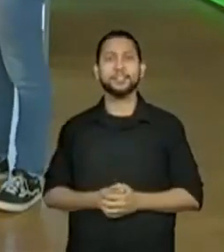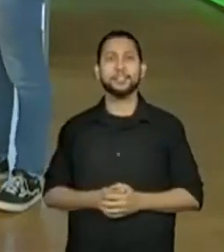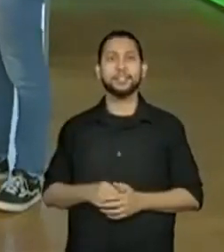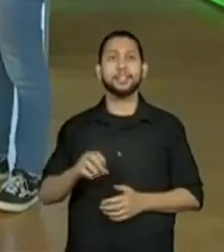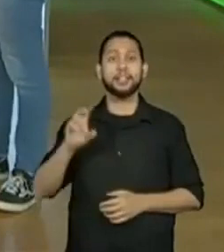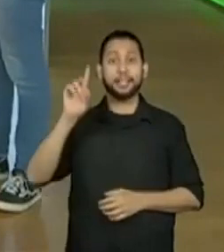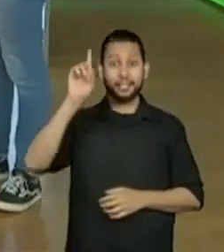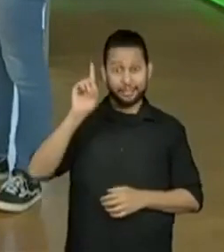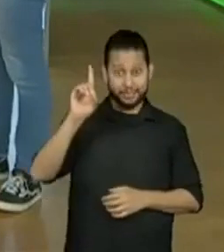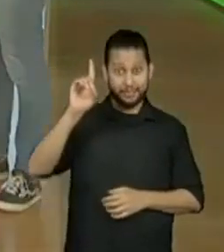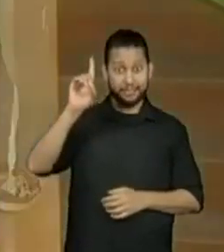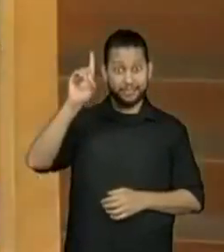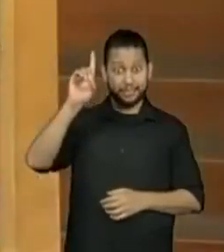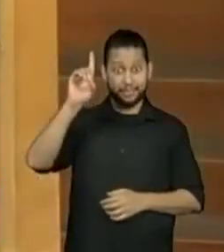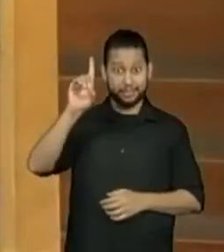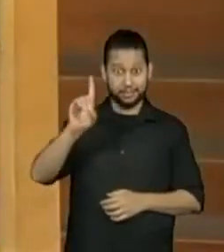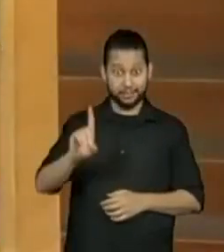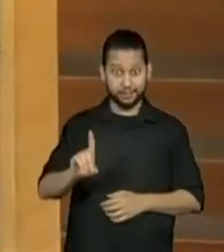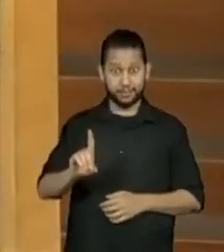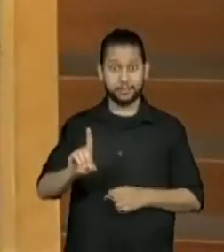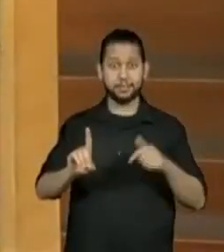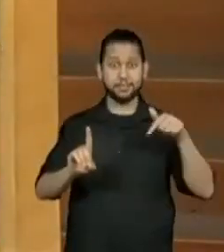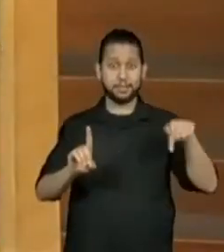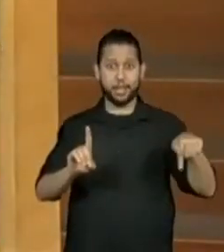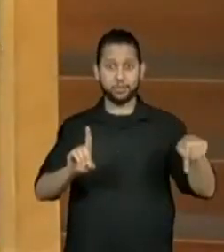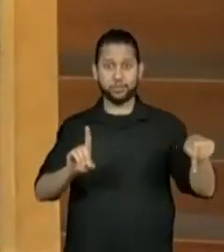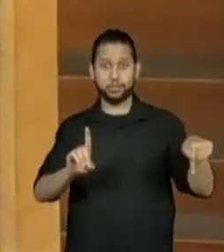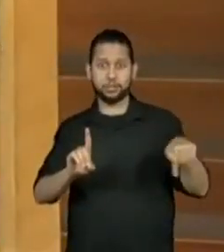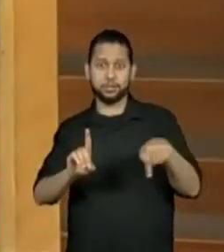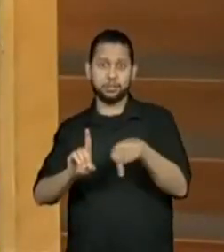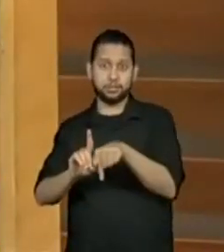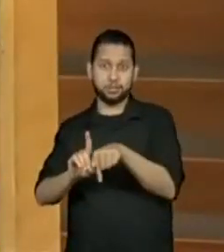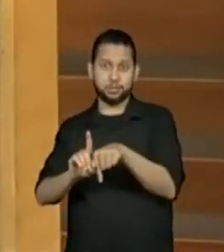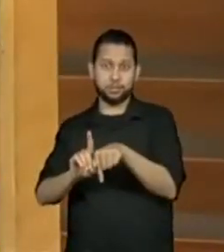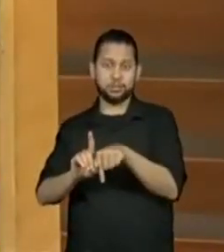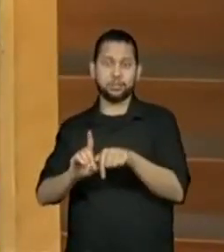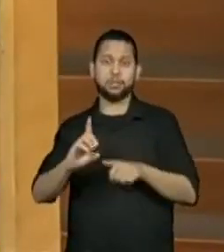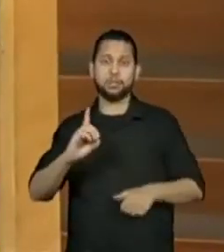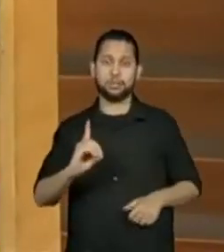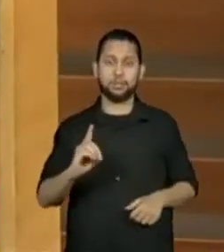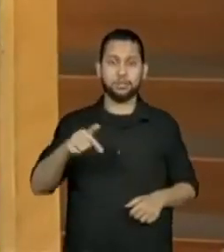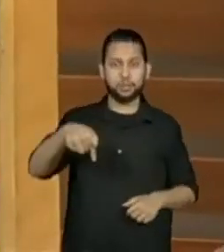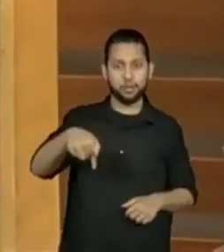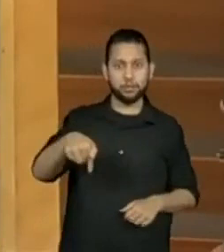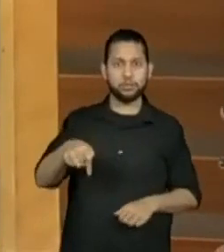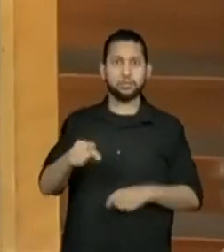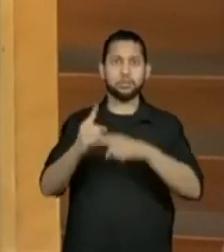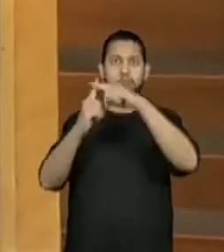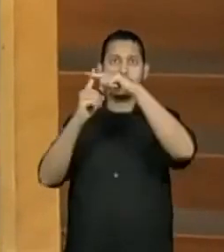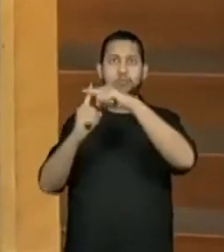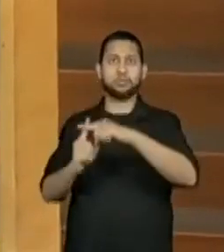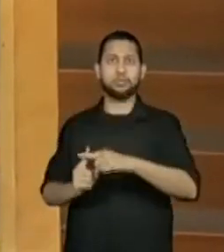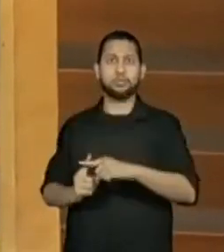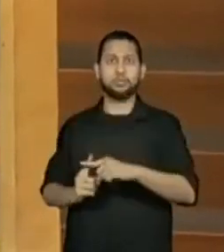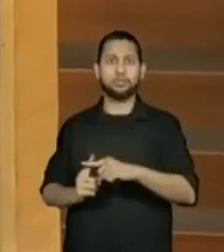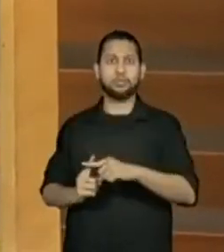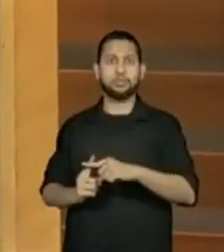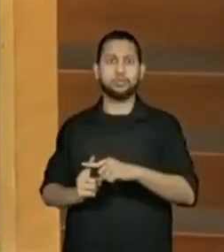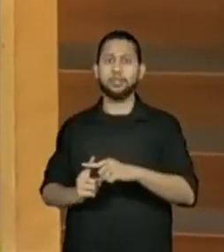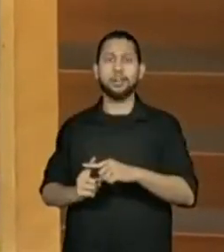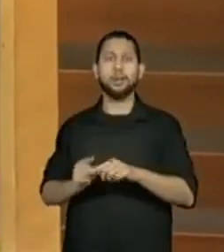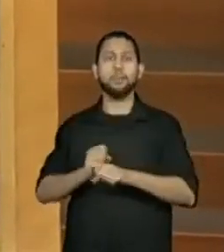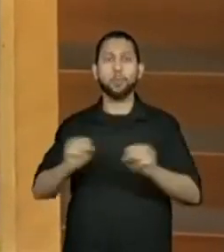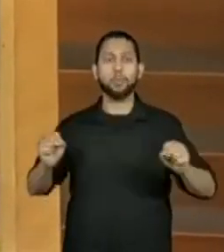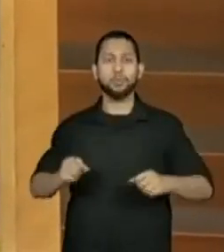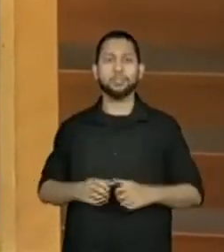na horizontal. Isso, o D está na horizontal. 7. D7, tá bom. D7. É bomba. Como você sabe? Vai por